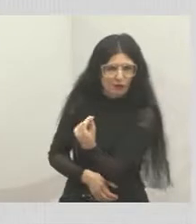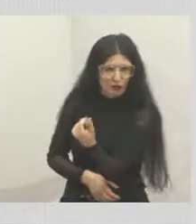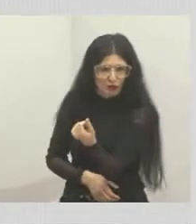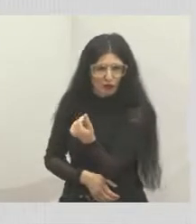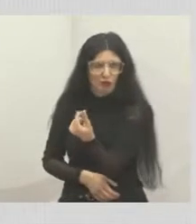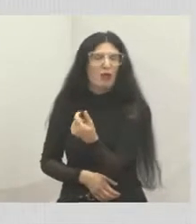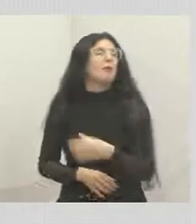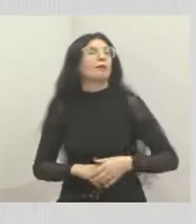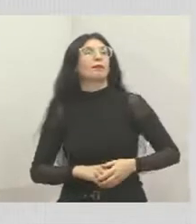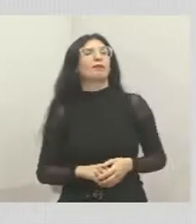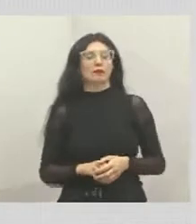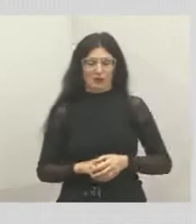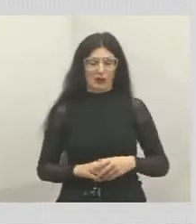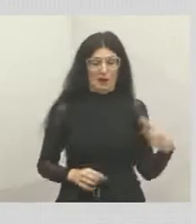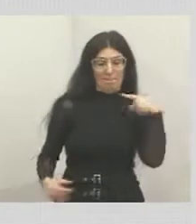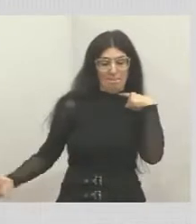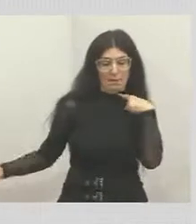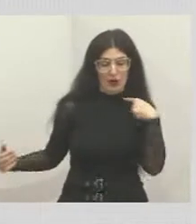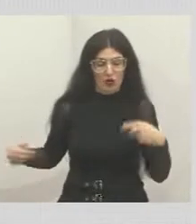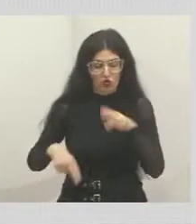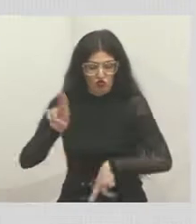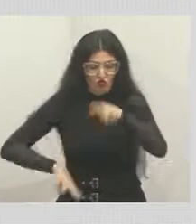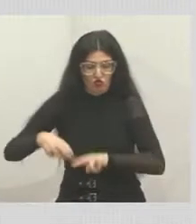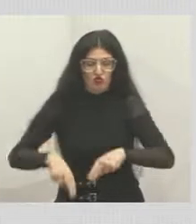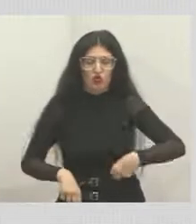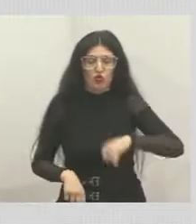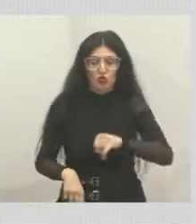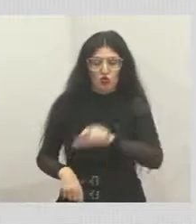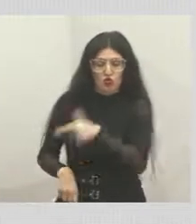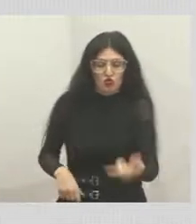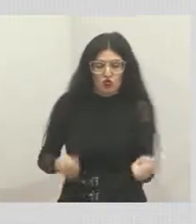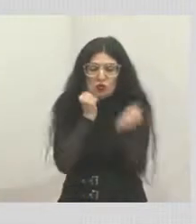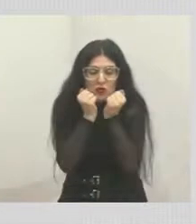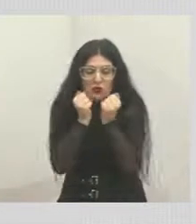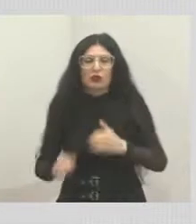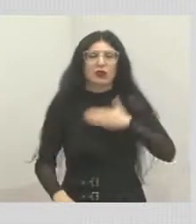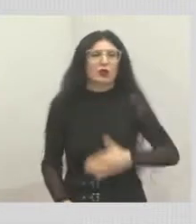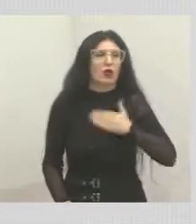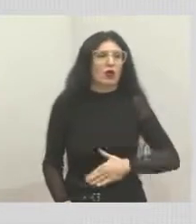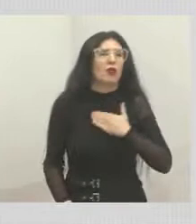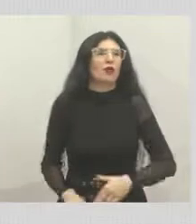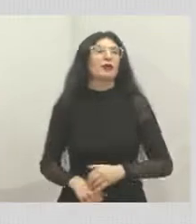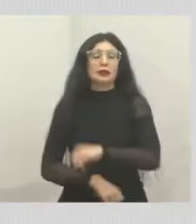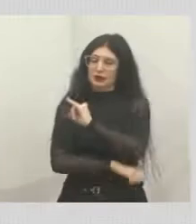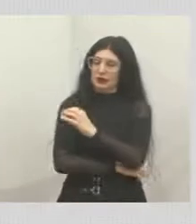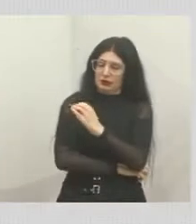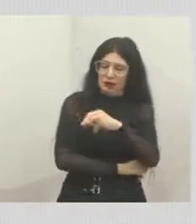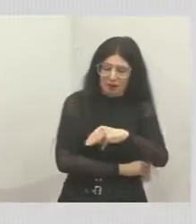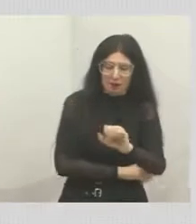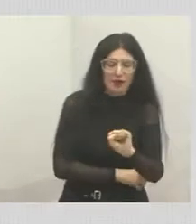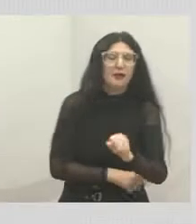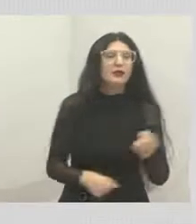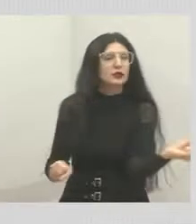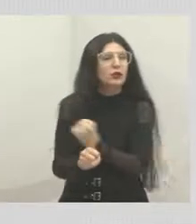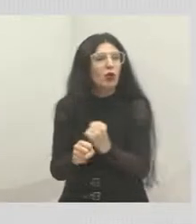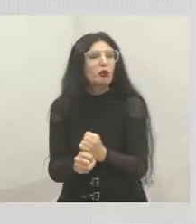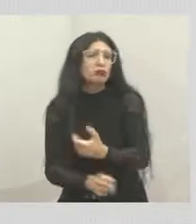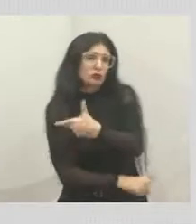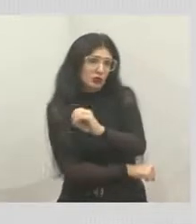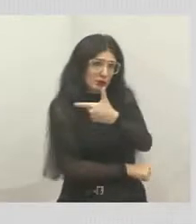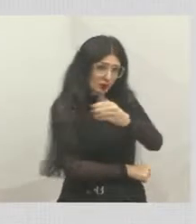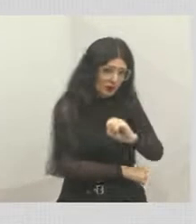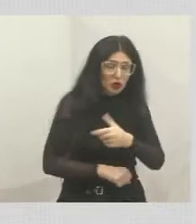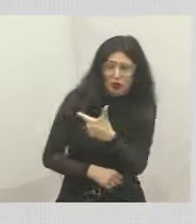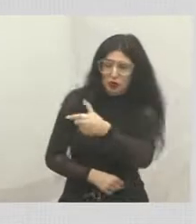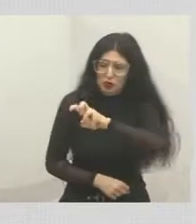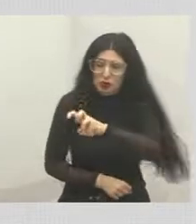período segundo quadrimestre. Temos o ICMS, meta anual orçamentária para 2020